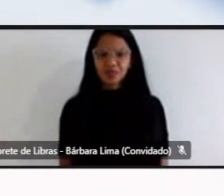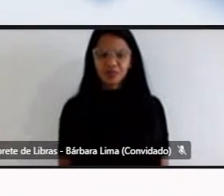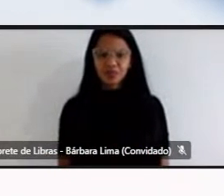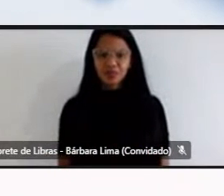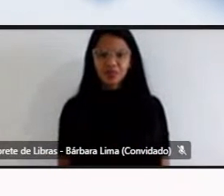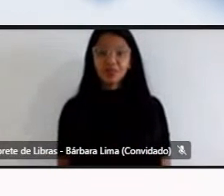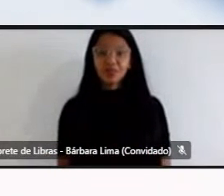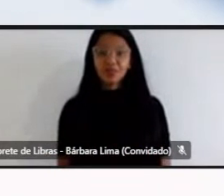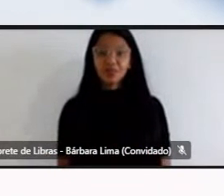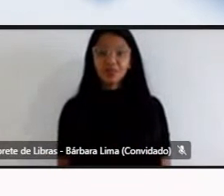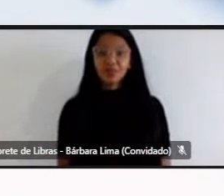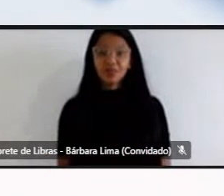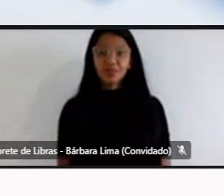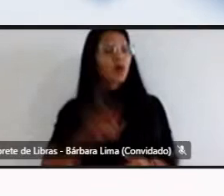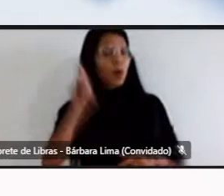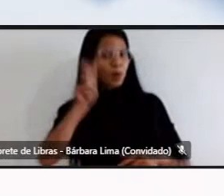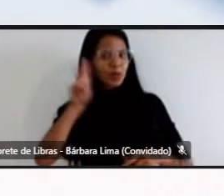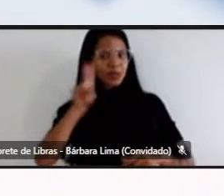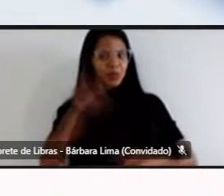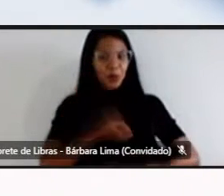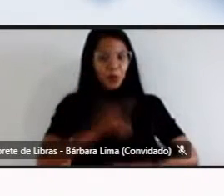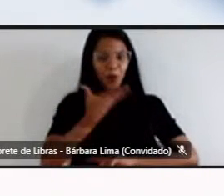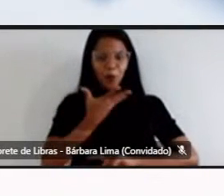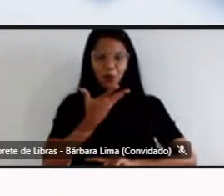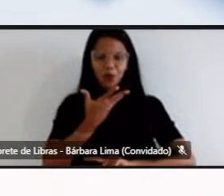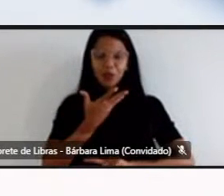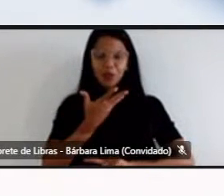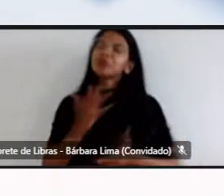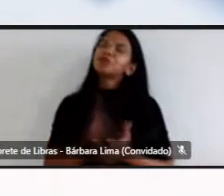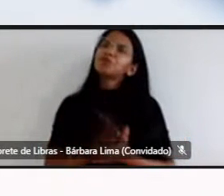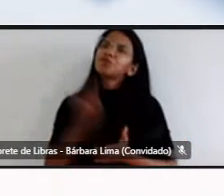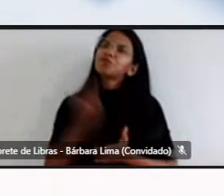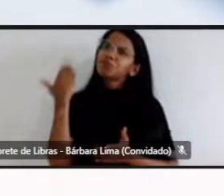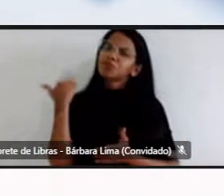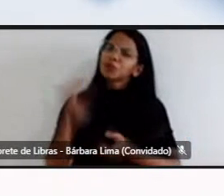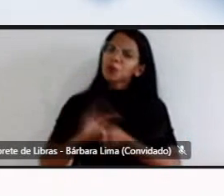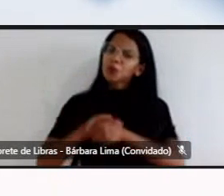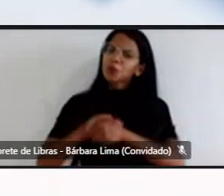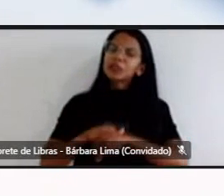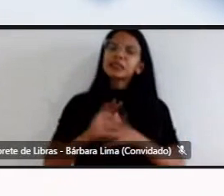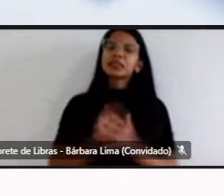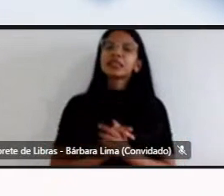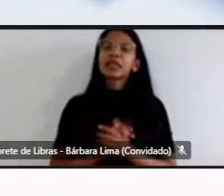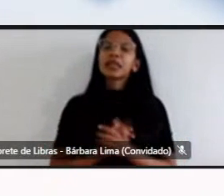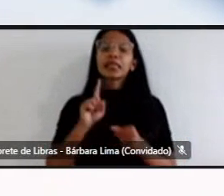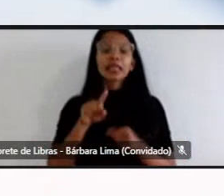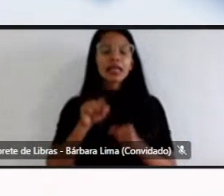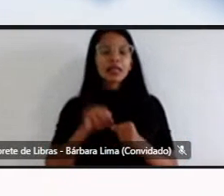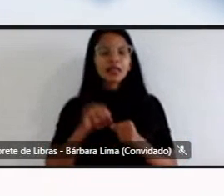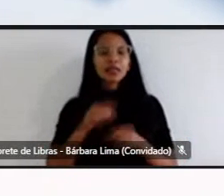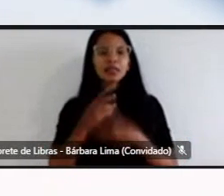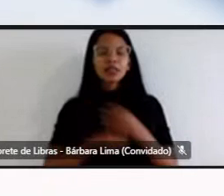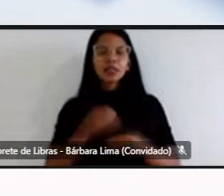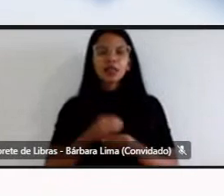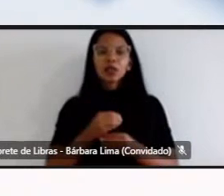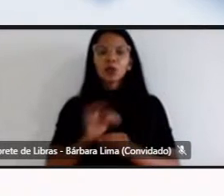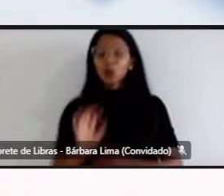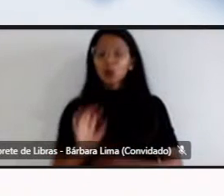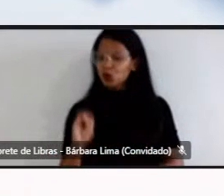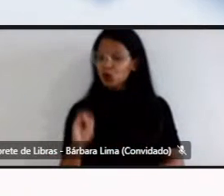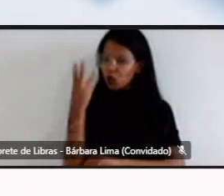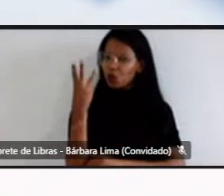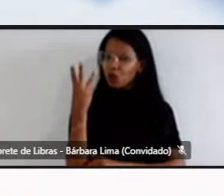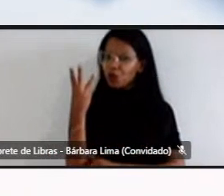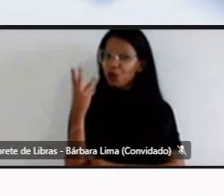E há uma história que conta que numa noite ele estava fazendo já um bis do seu show em Nova York.